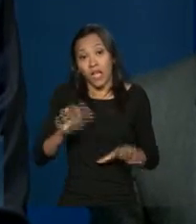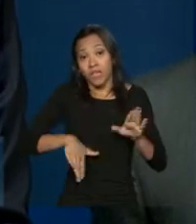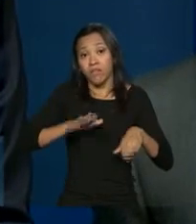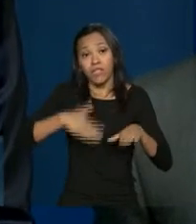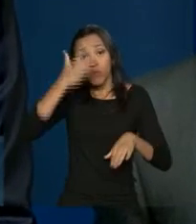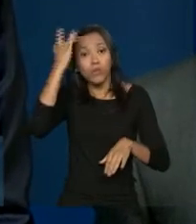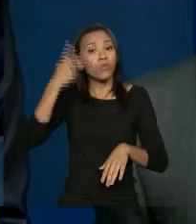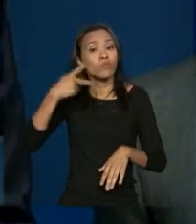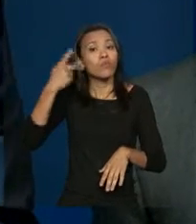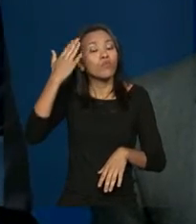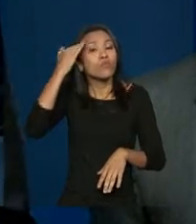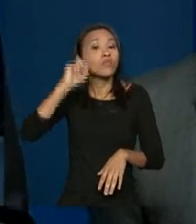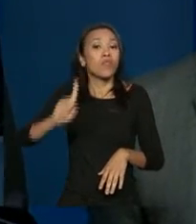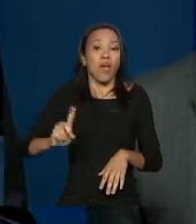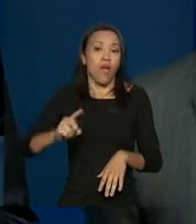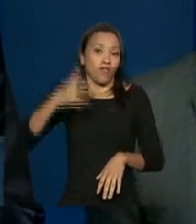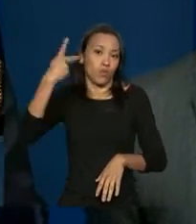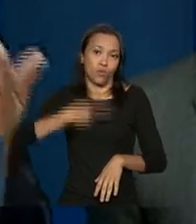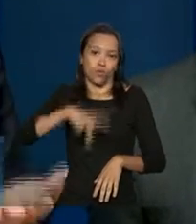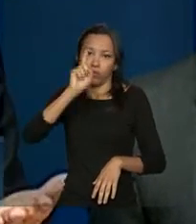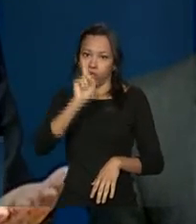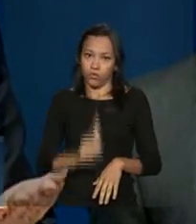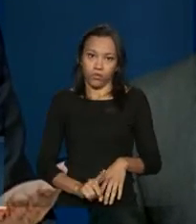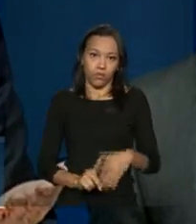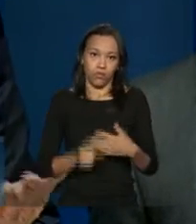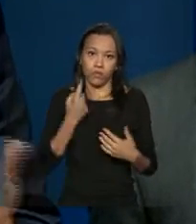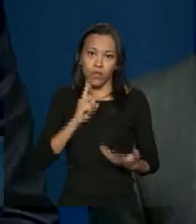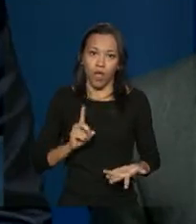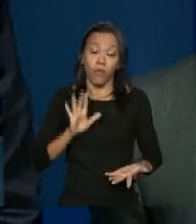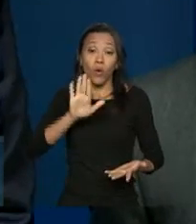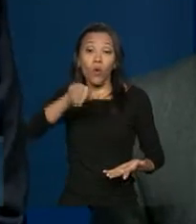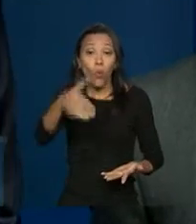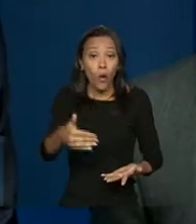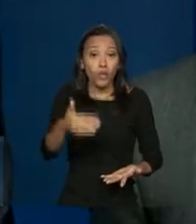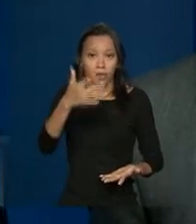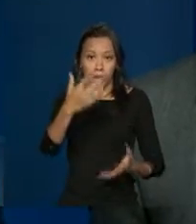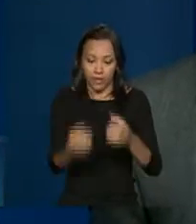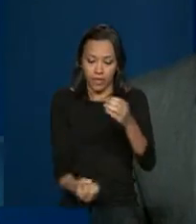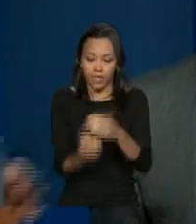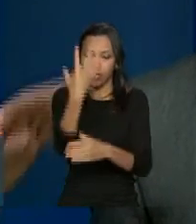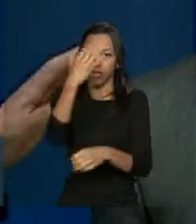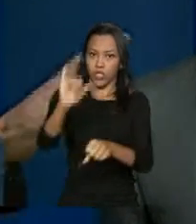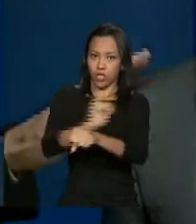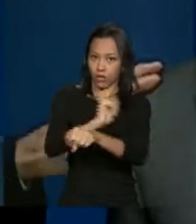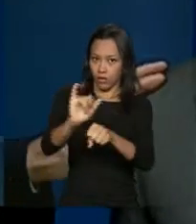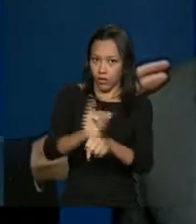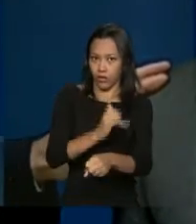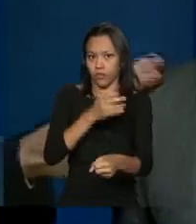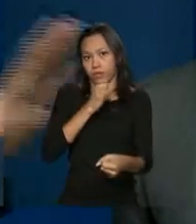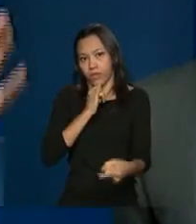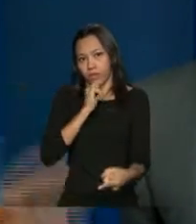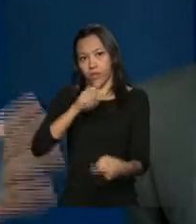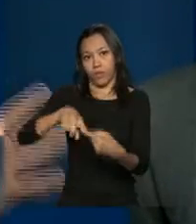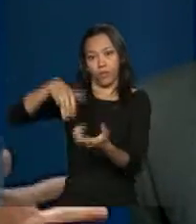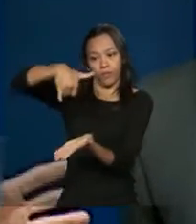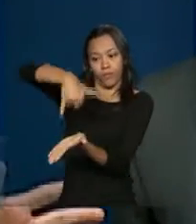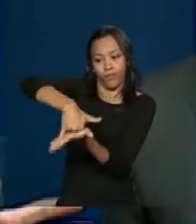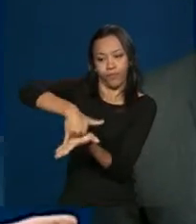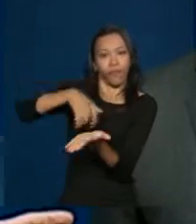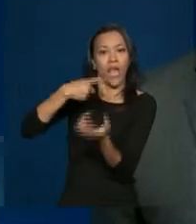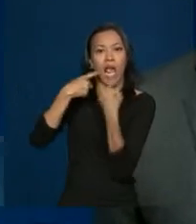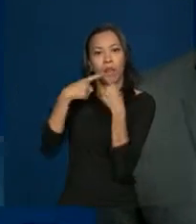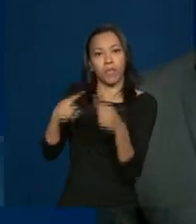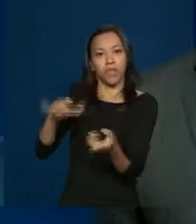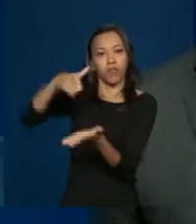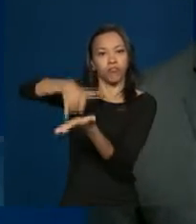vítima. Então, à medida que você cria um canal, cria campanhas como a campanha que a Organização das